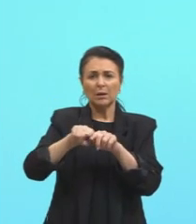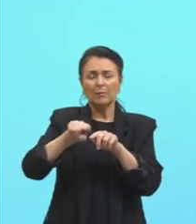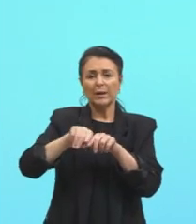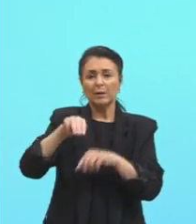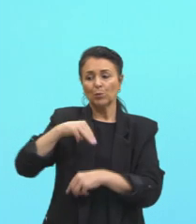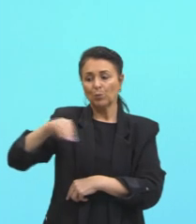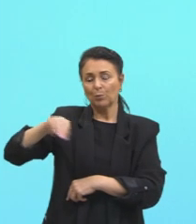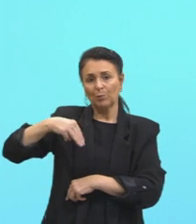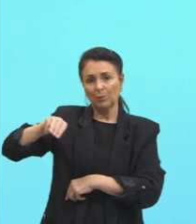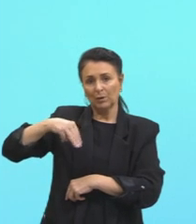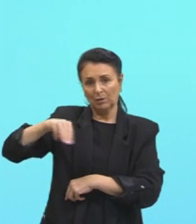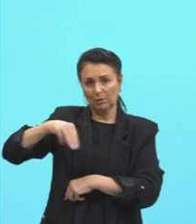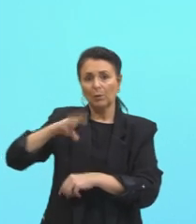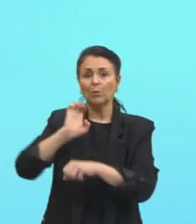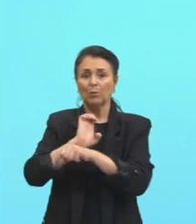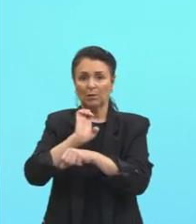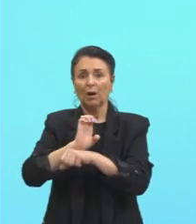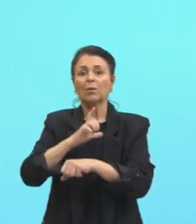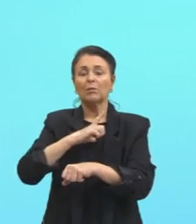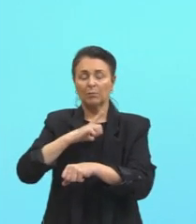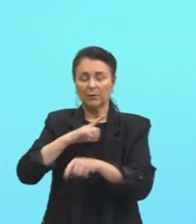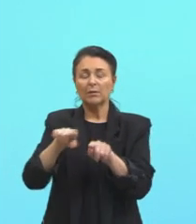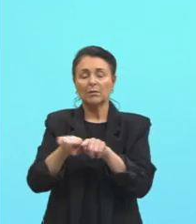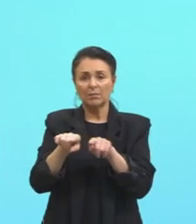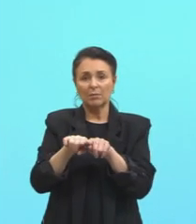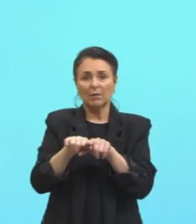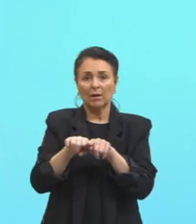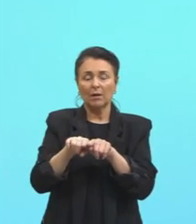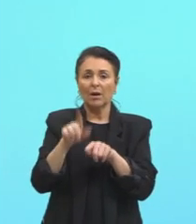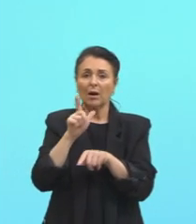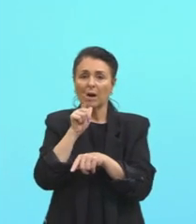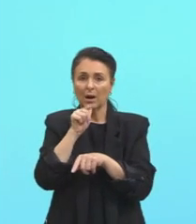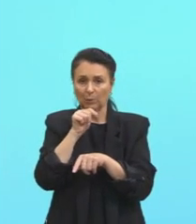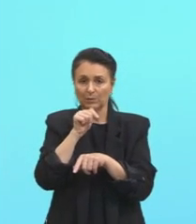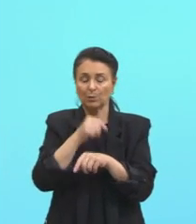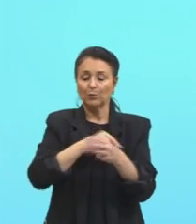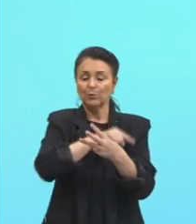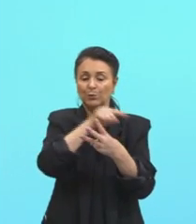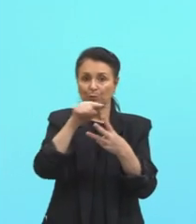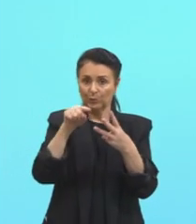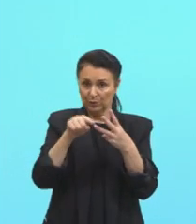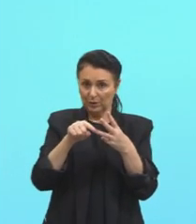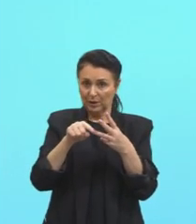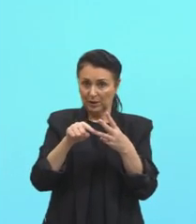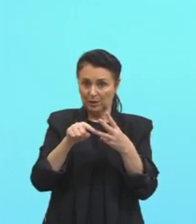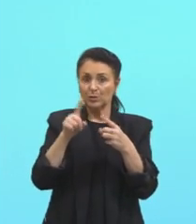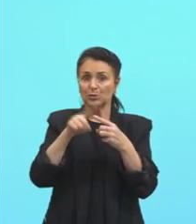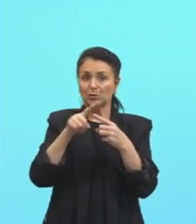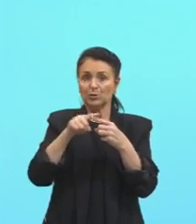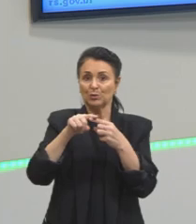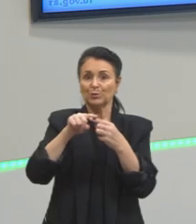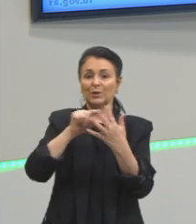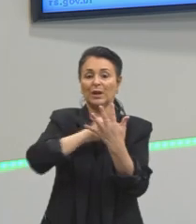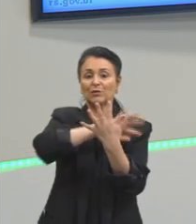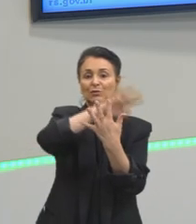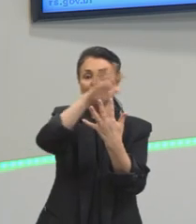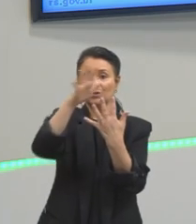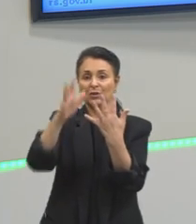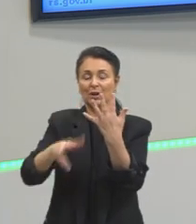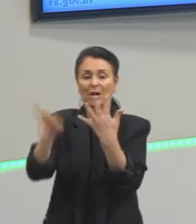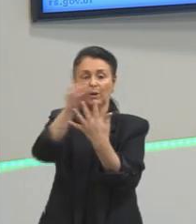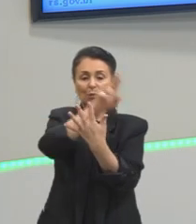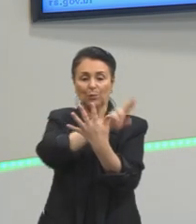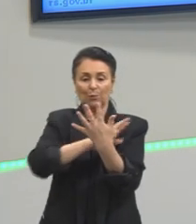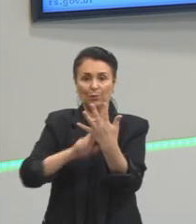Maranhão que é uma área também bem saliente que pode parecer aí na tua provinha tá a gurizada vamos dar mais uma aqui